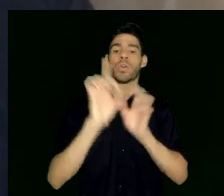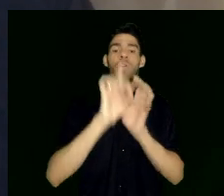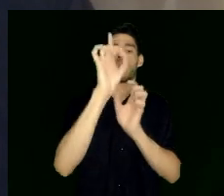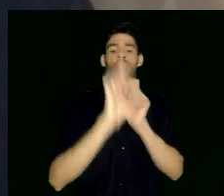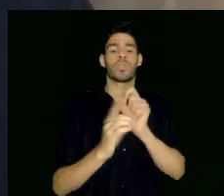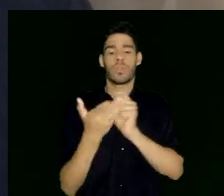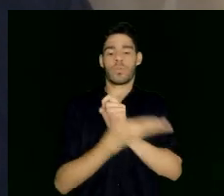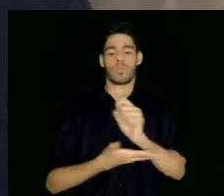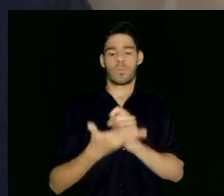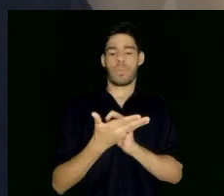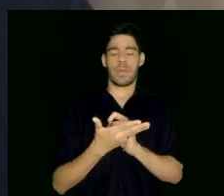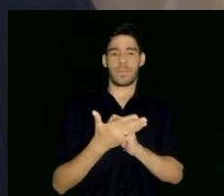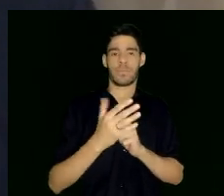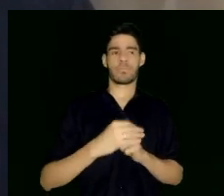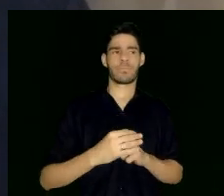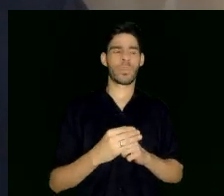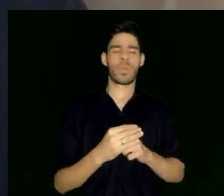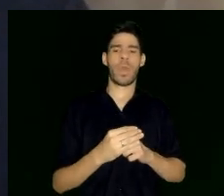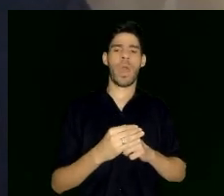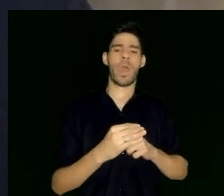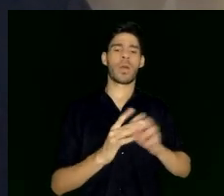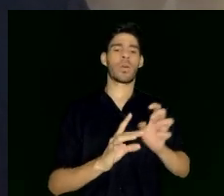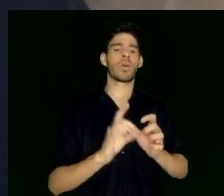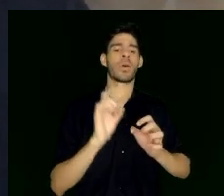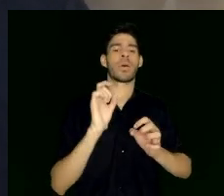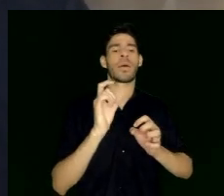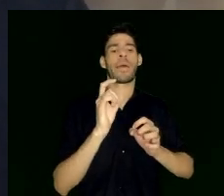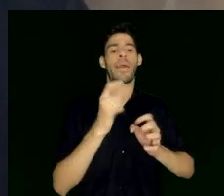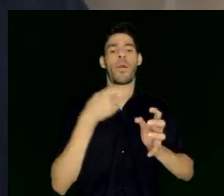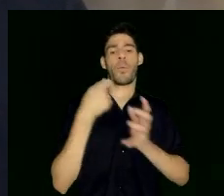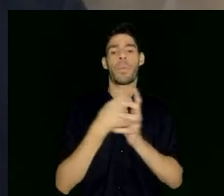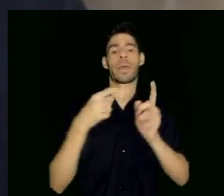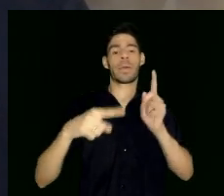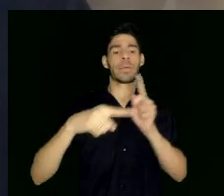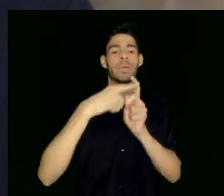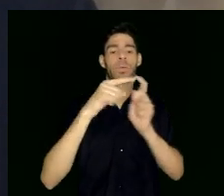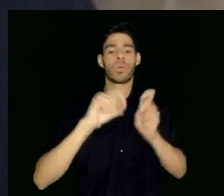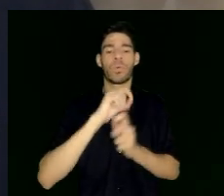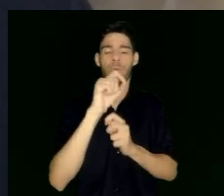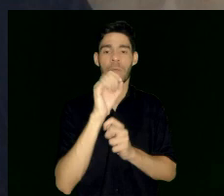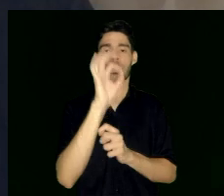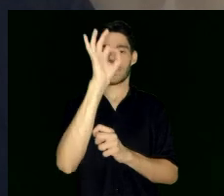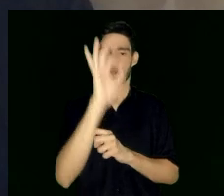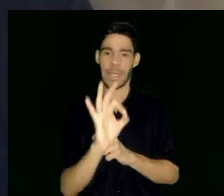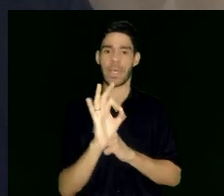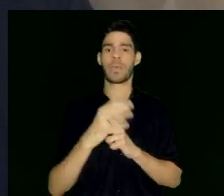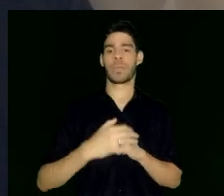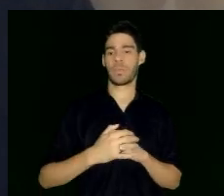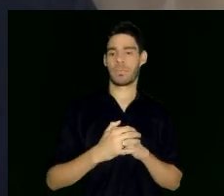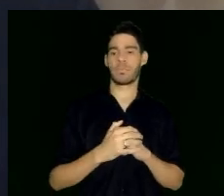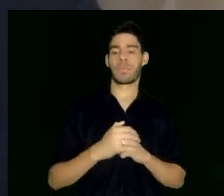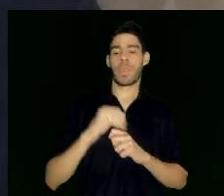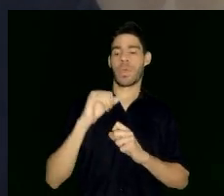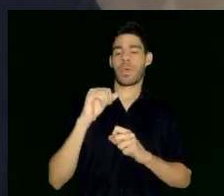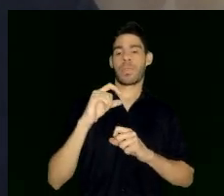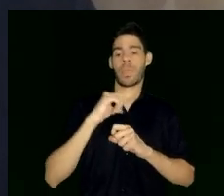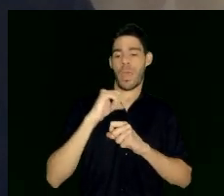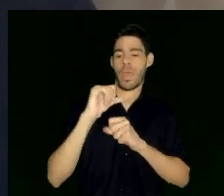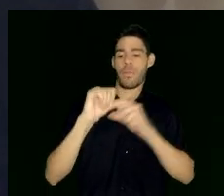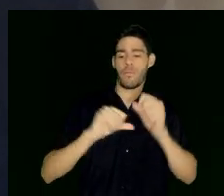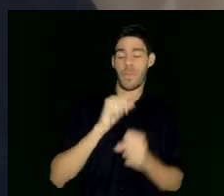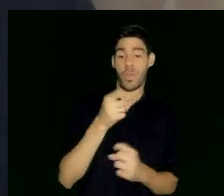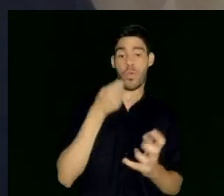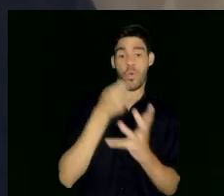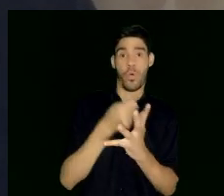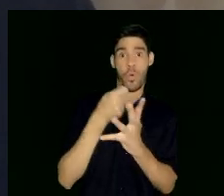direitos fundamentais de primeira geração. E onde entram as obrigações processuais penais positivas? Elas entram exatamente aí. Elas se tornam